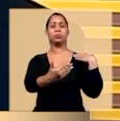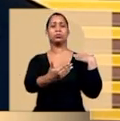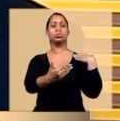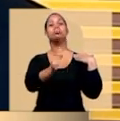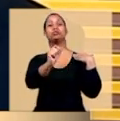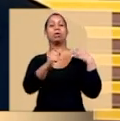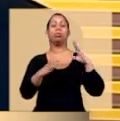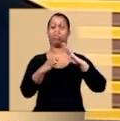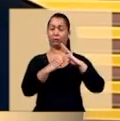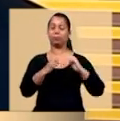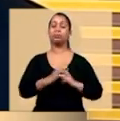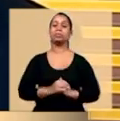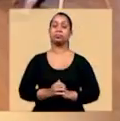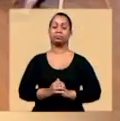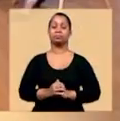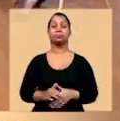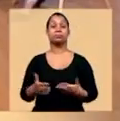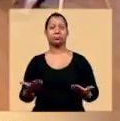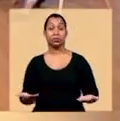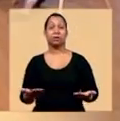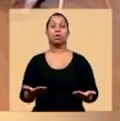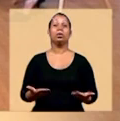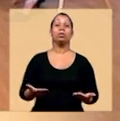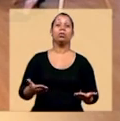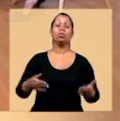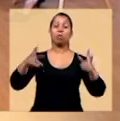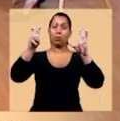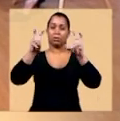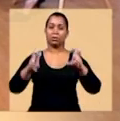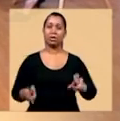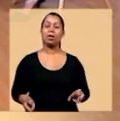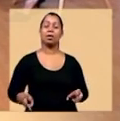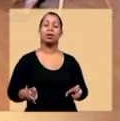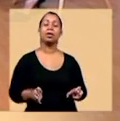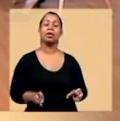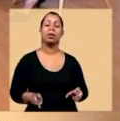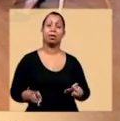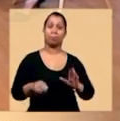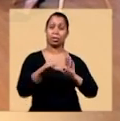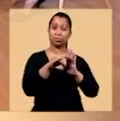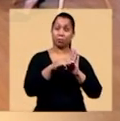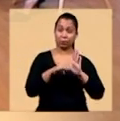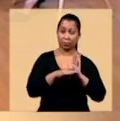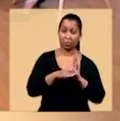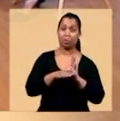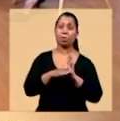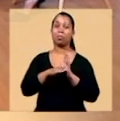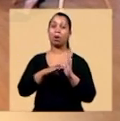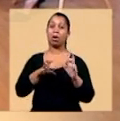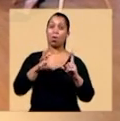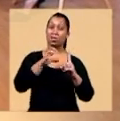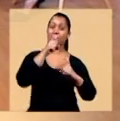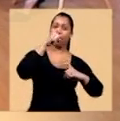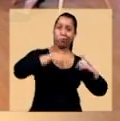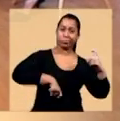da empresa, a reparação. Apesar de não ser o tema do programa, o assédio sexual, por outro lado, ele tem uma regulamentação